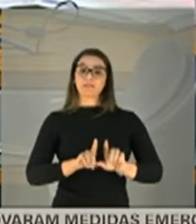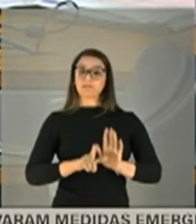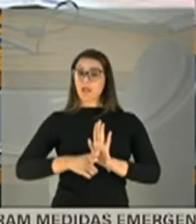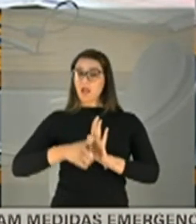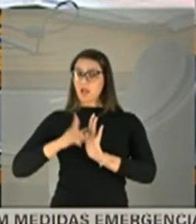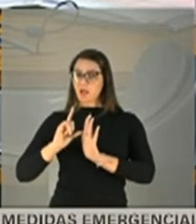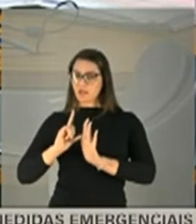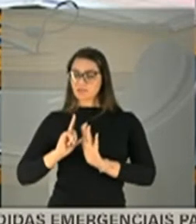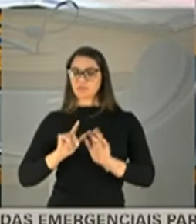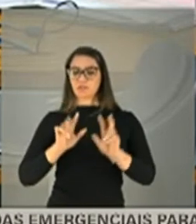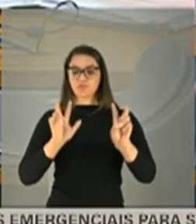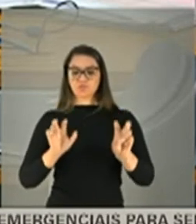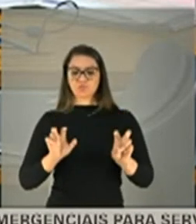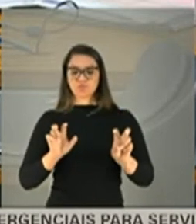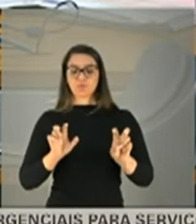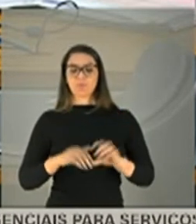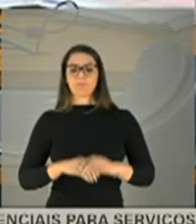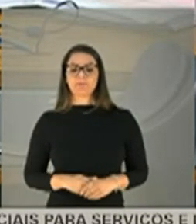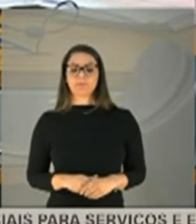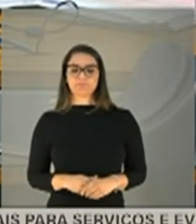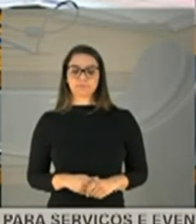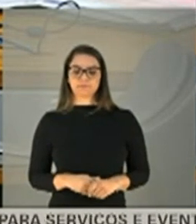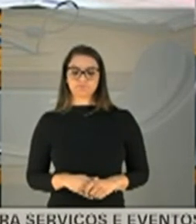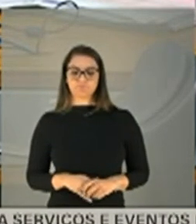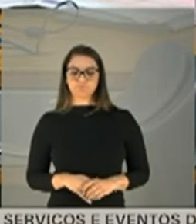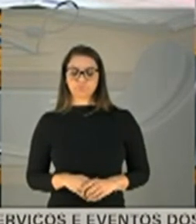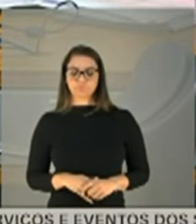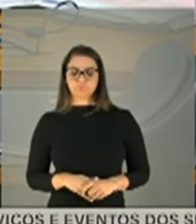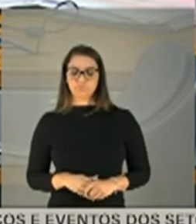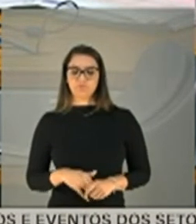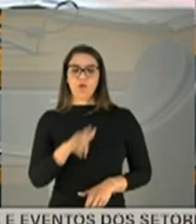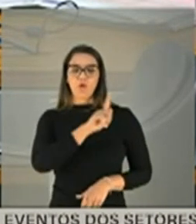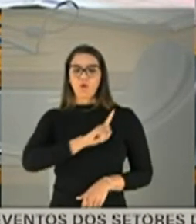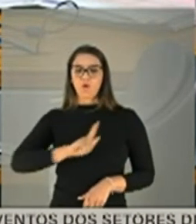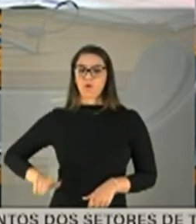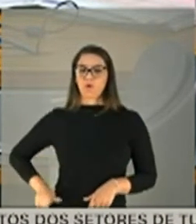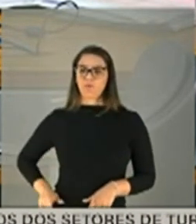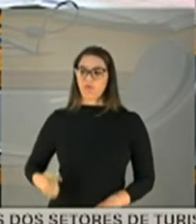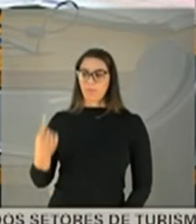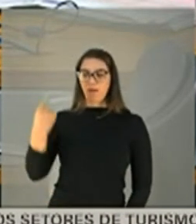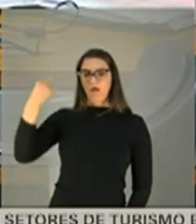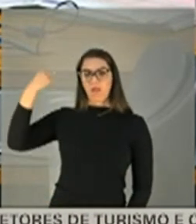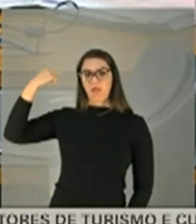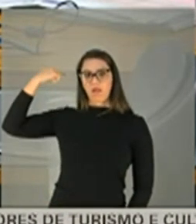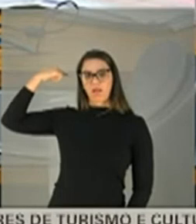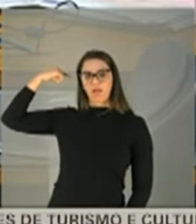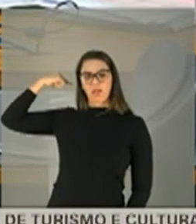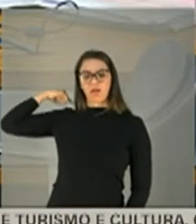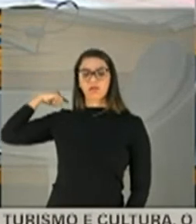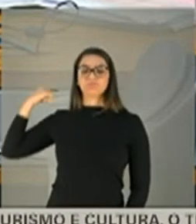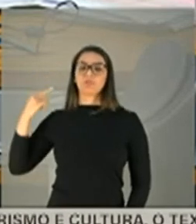a despeito do descaso de vários governos ao longo de décadas